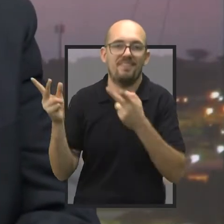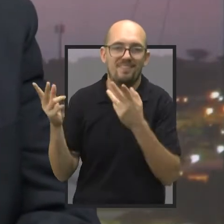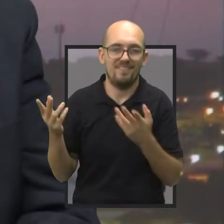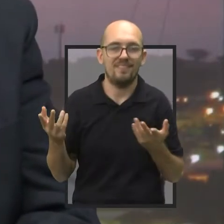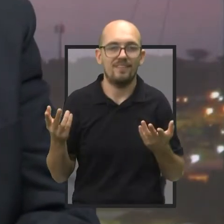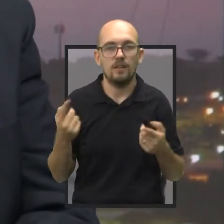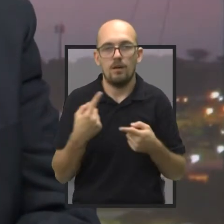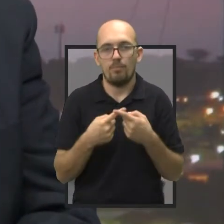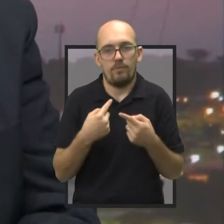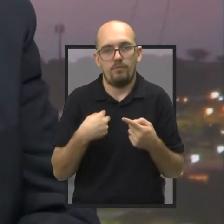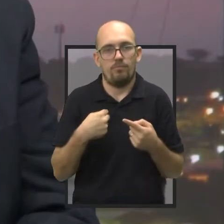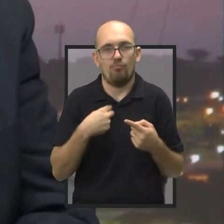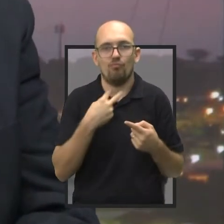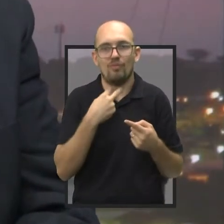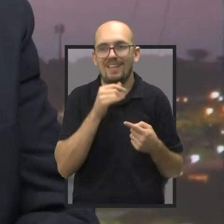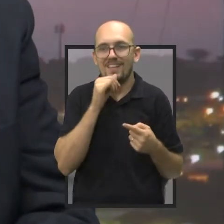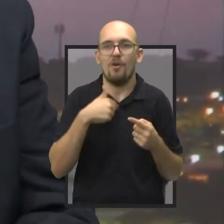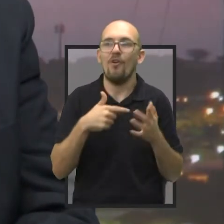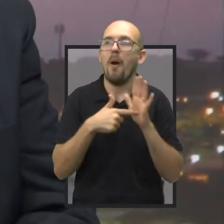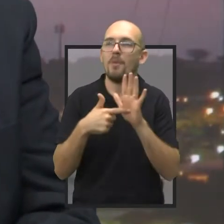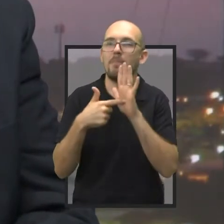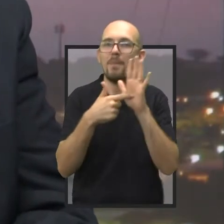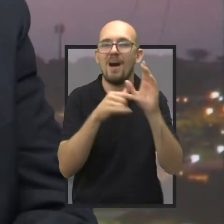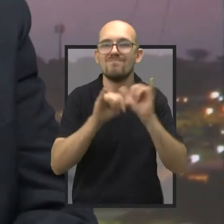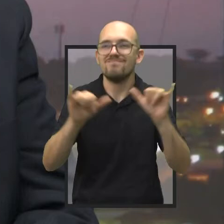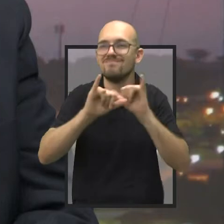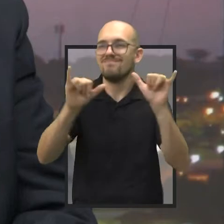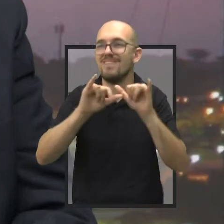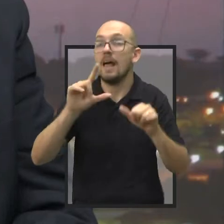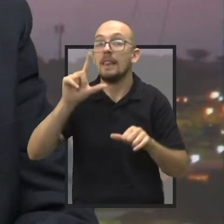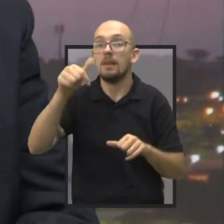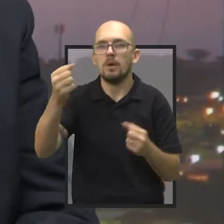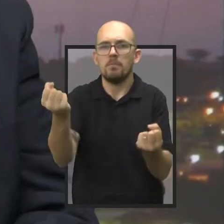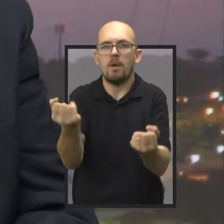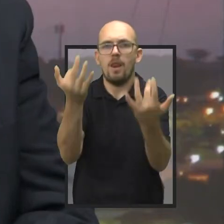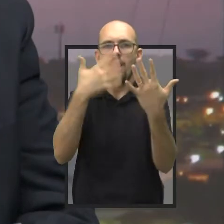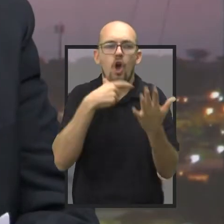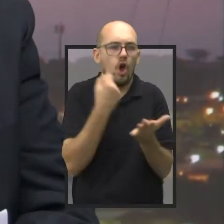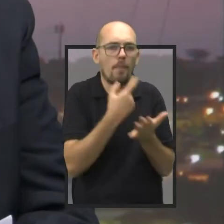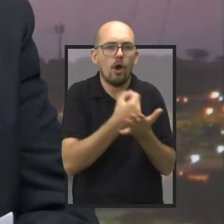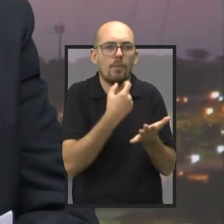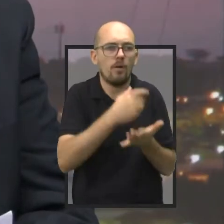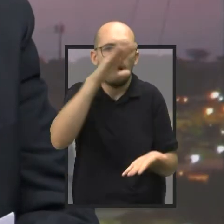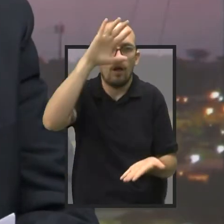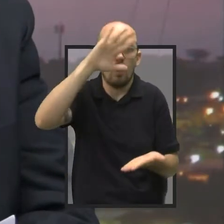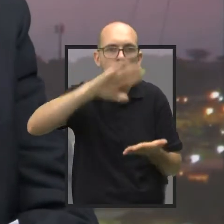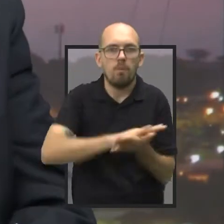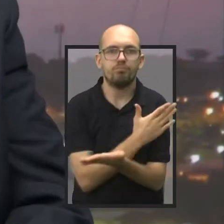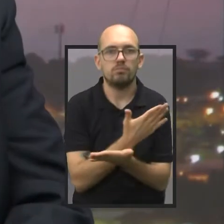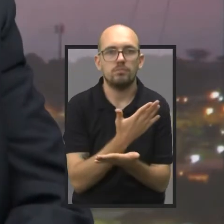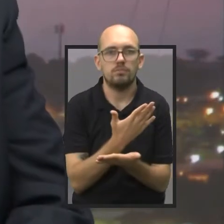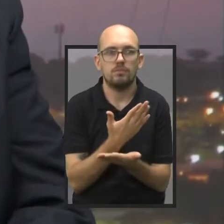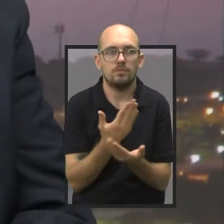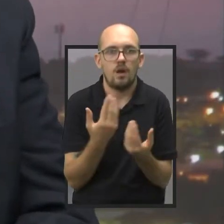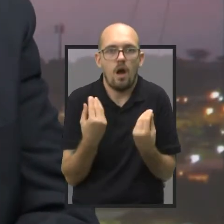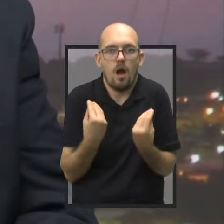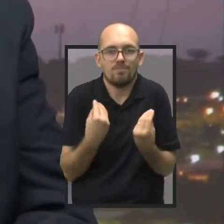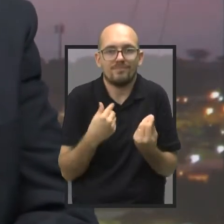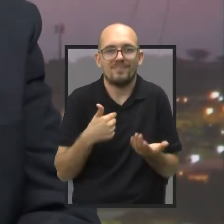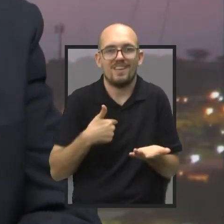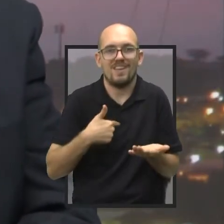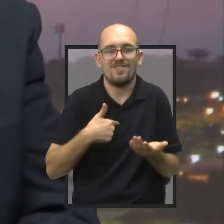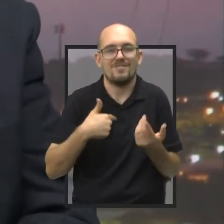posso ofertar demais um produto, porque senão, de repente, o que acontece? Eu vou ser obrigado